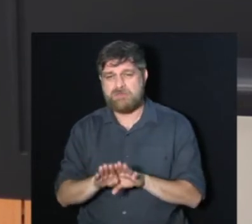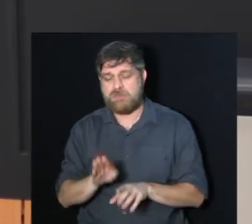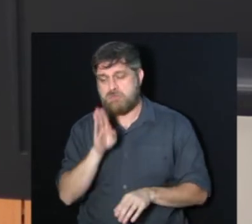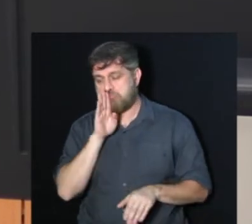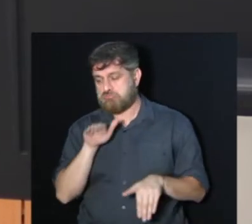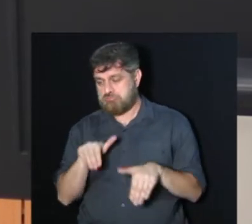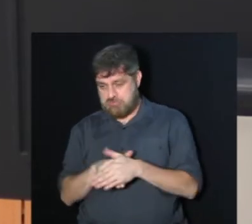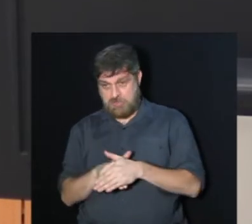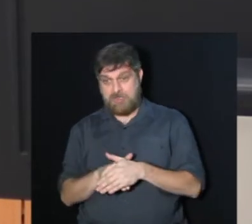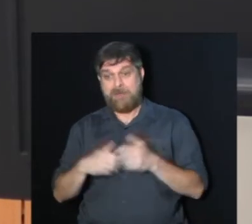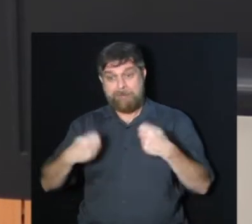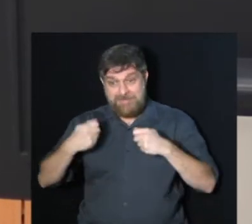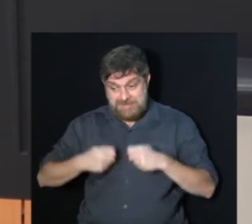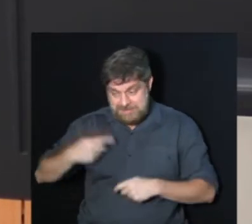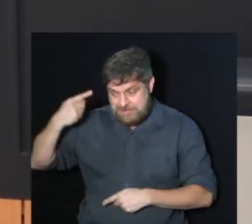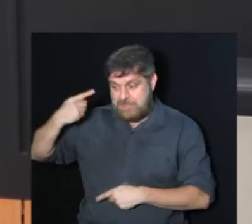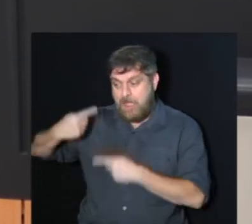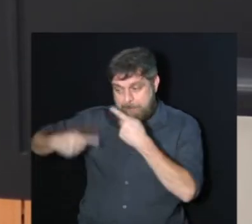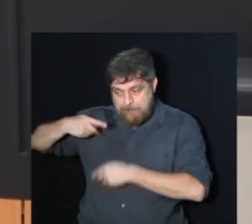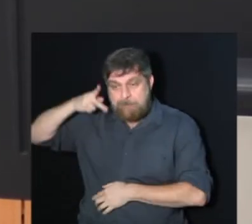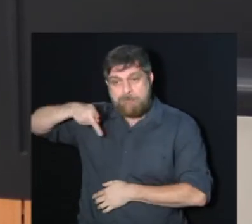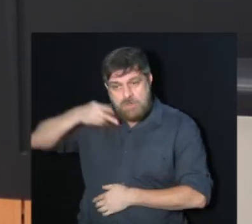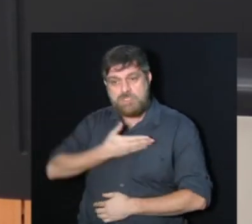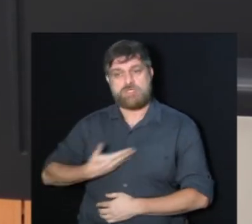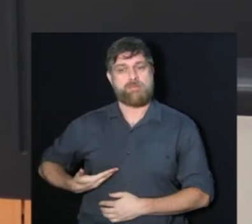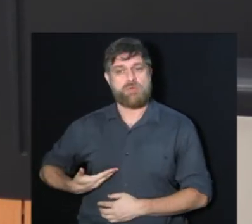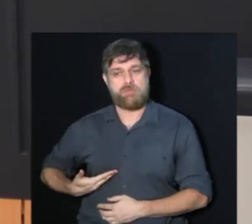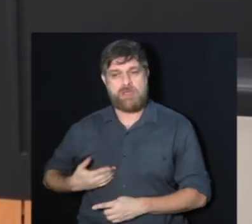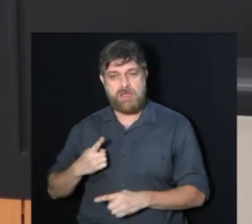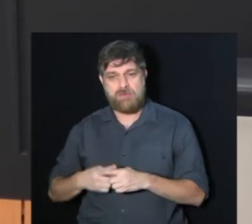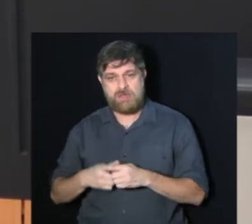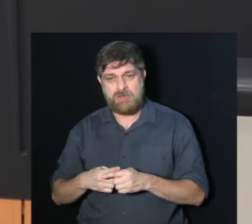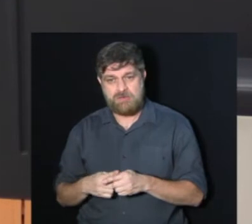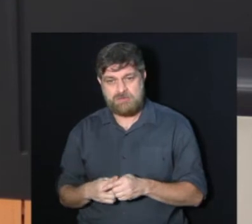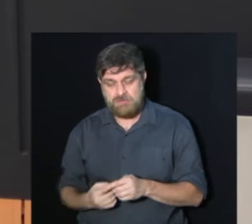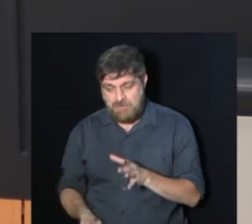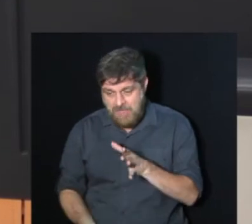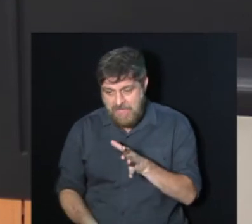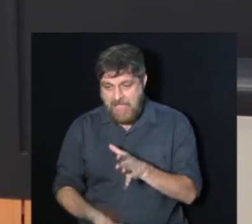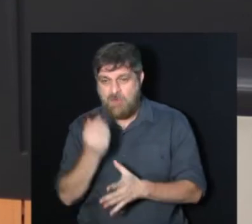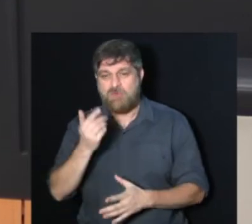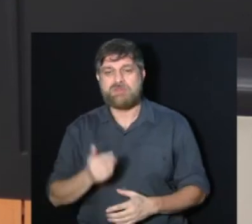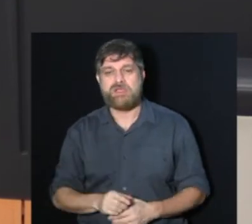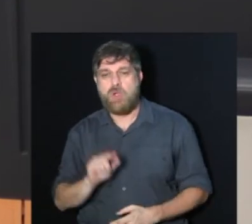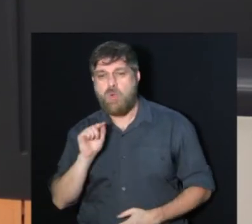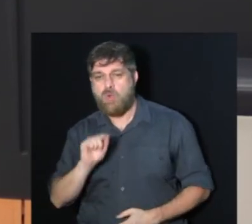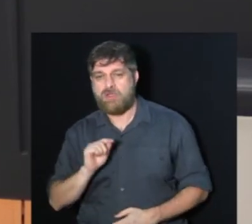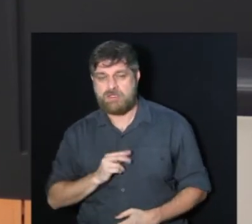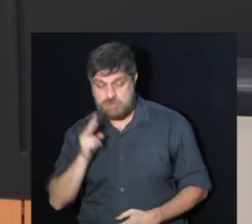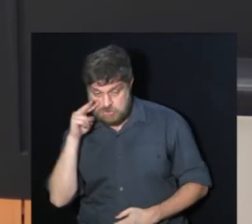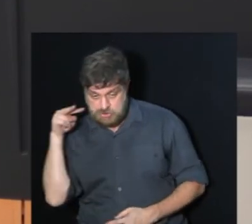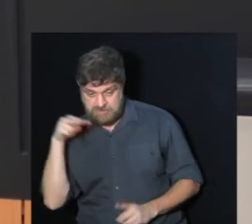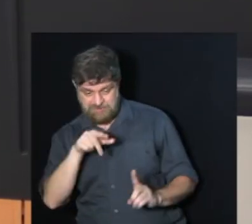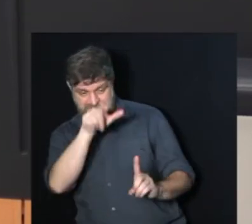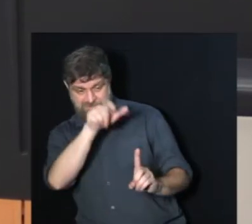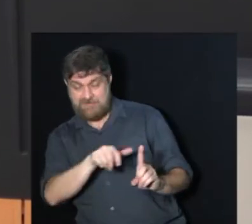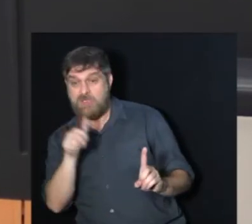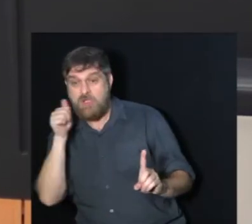sobre as políticas públicas. Por quê? Porque quando acontece uma agressão, vemos uma